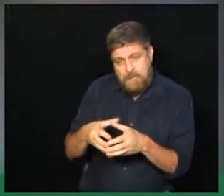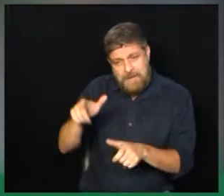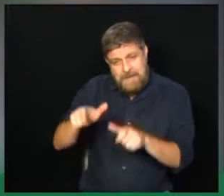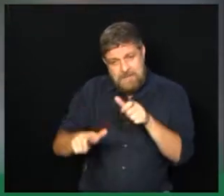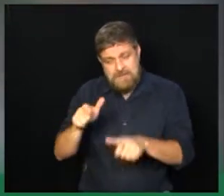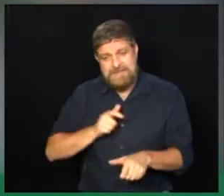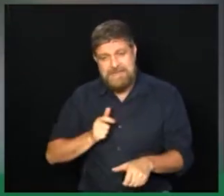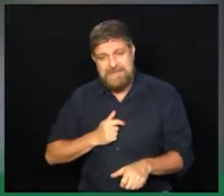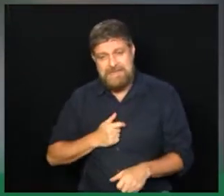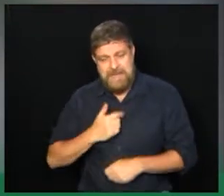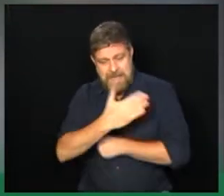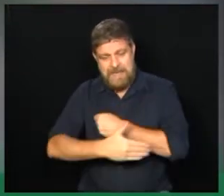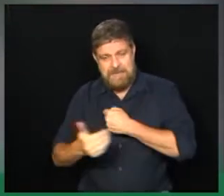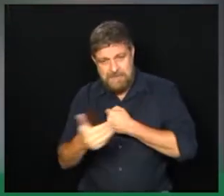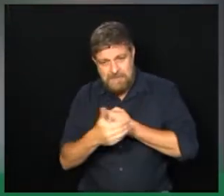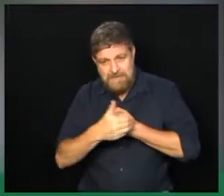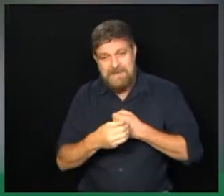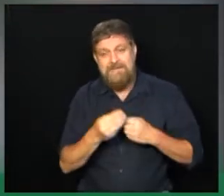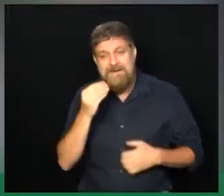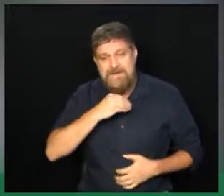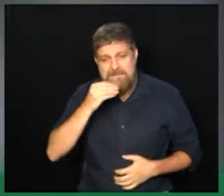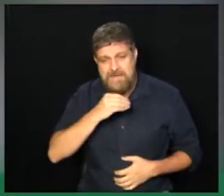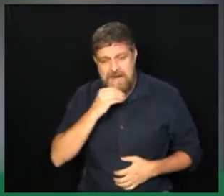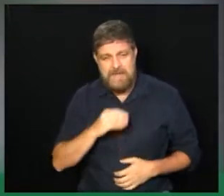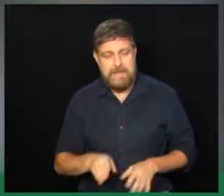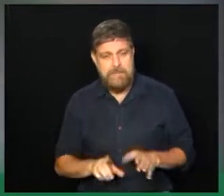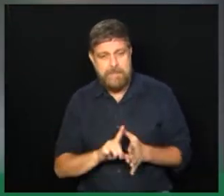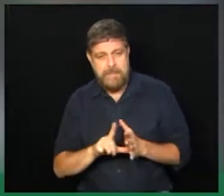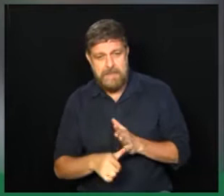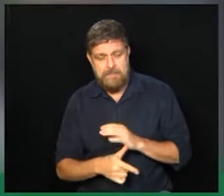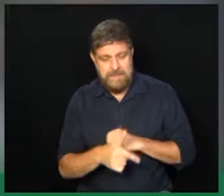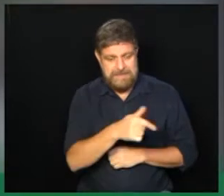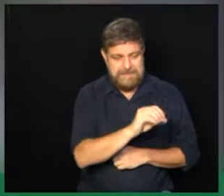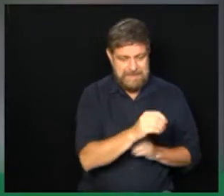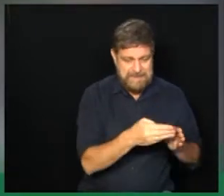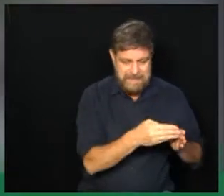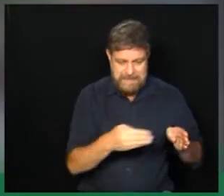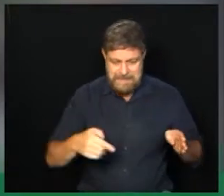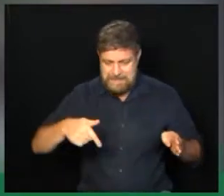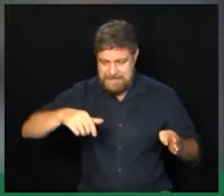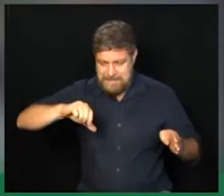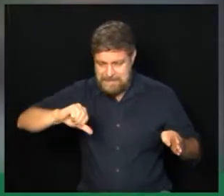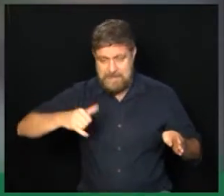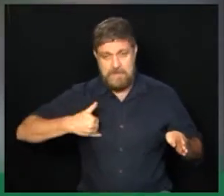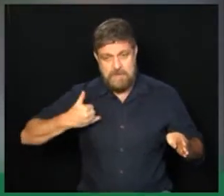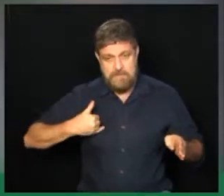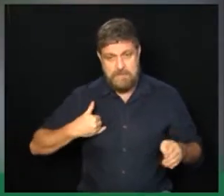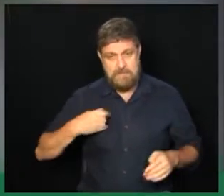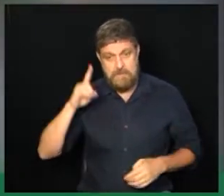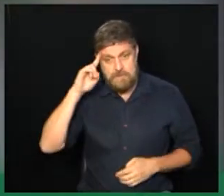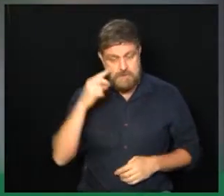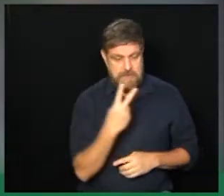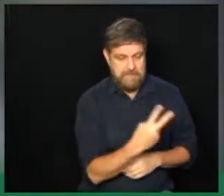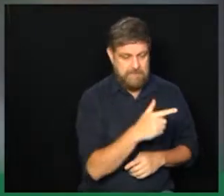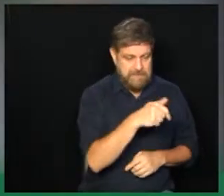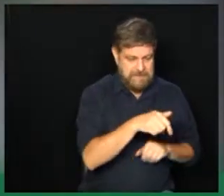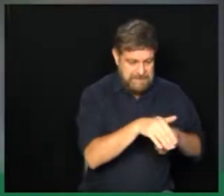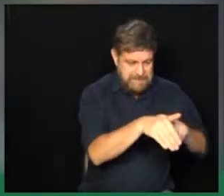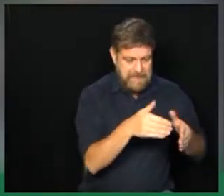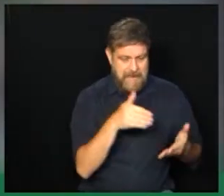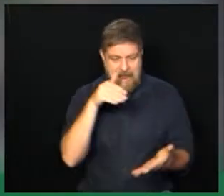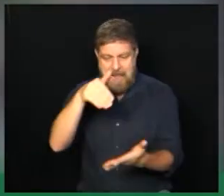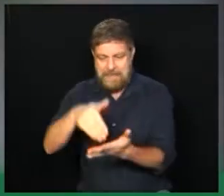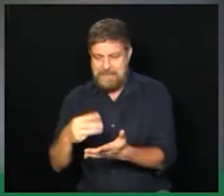20 ao dia 26 do 9. A população de 70 a 79 anos, do dia 27 do 9 a 3